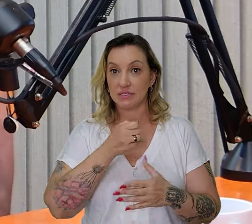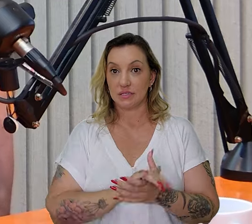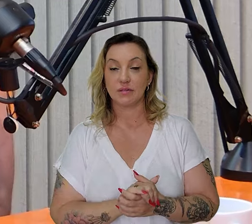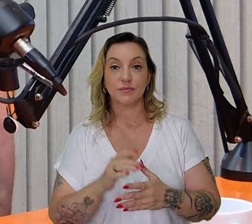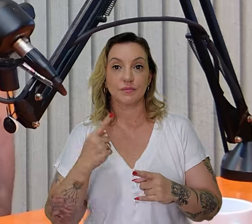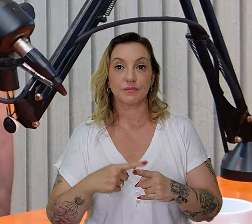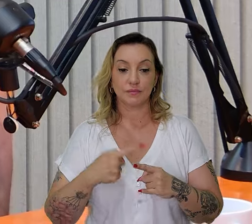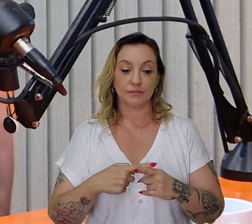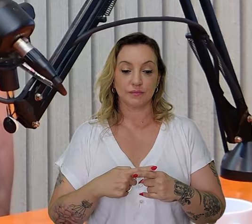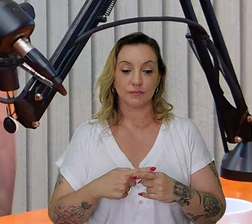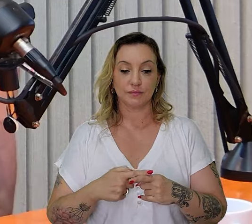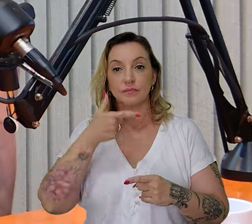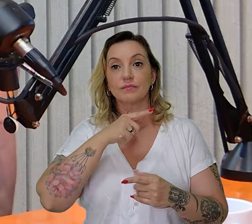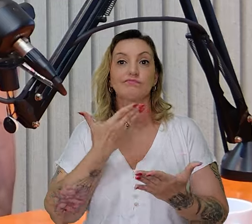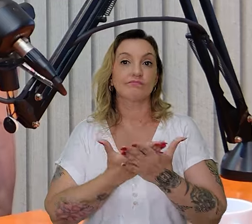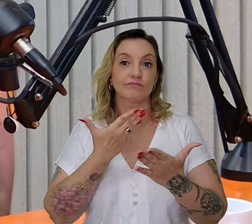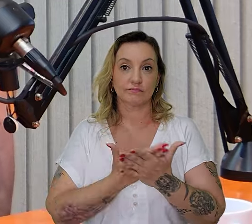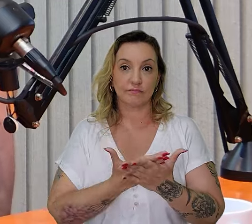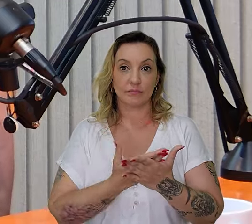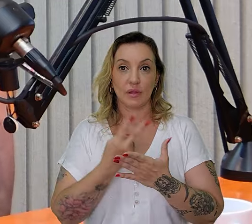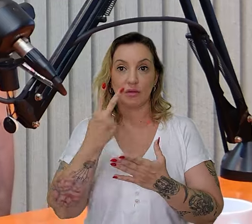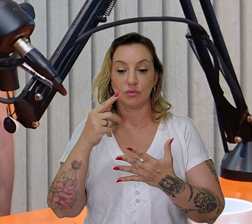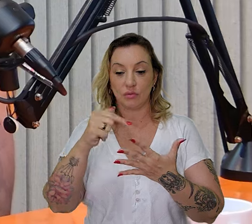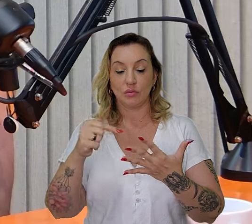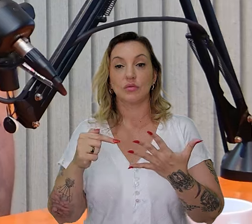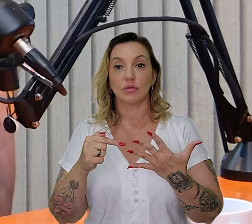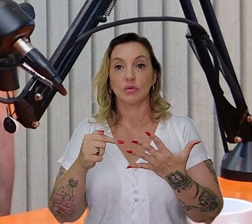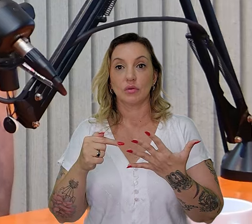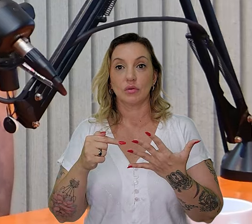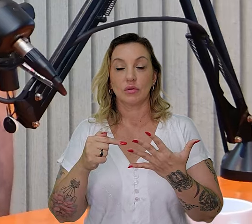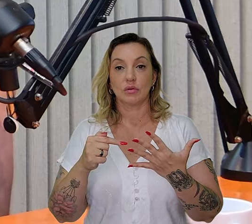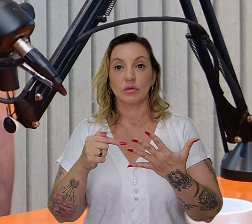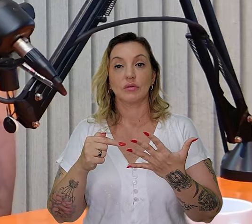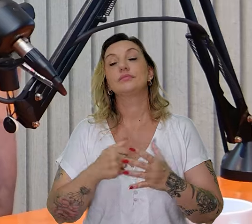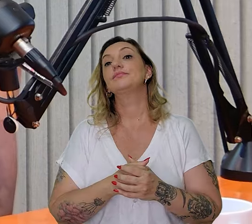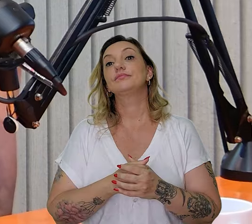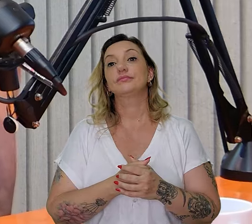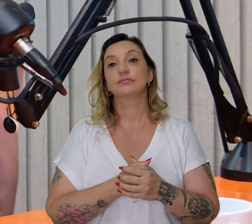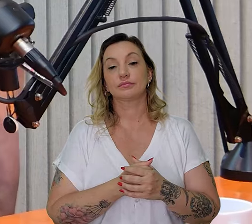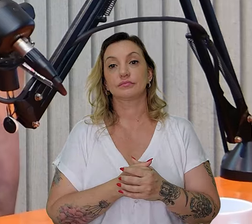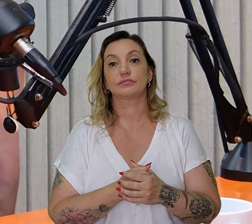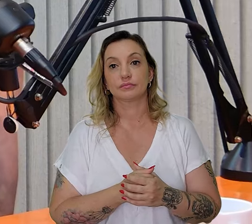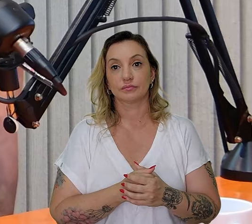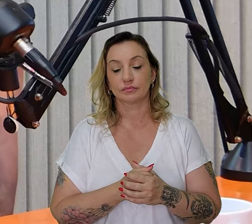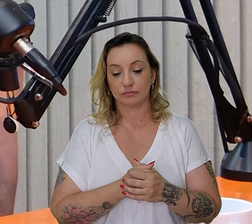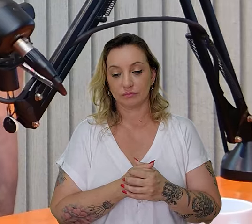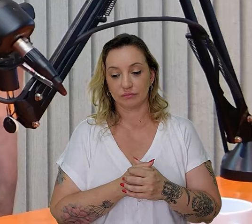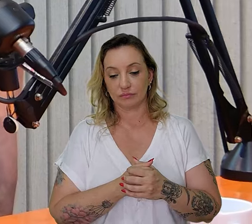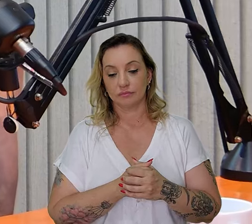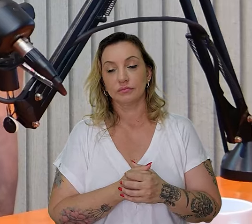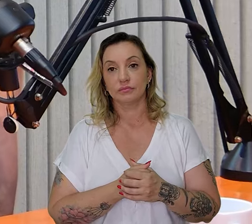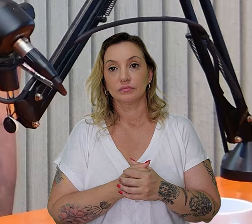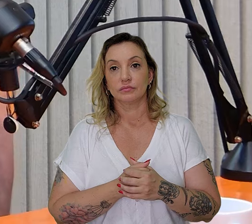estudar são duas matérias normalmente no bacharelado que é a graduação né para você estudar durante dois anos a gente tem um